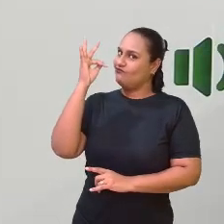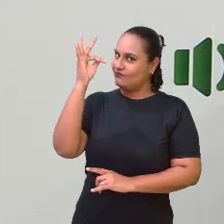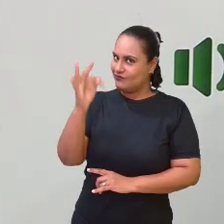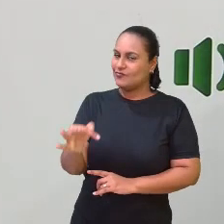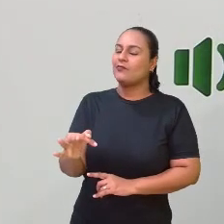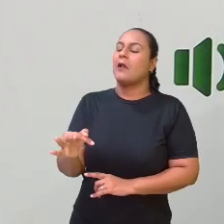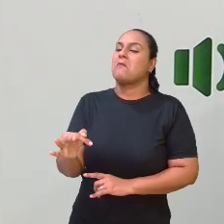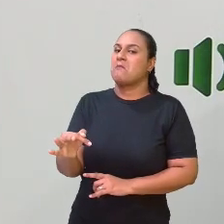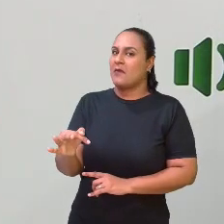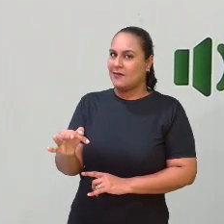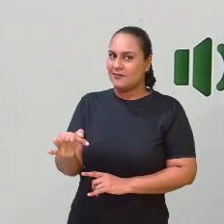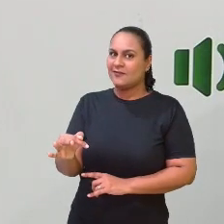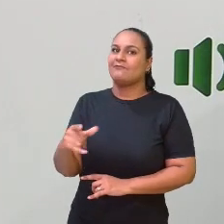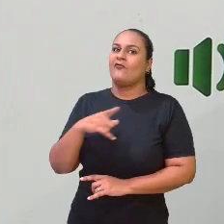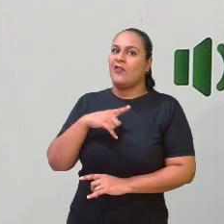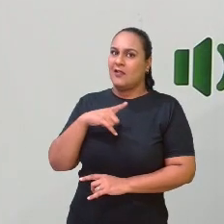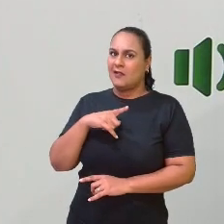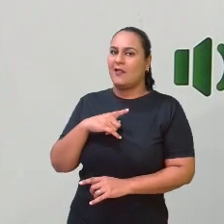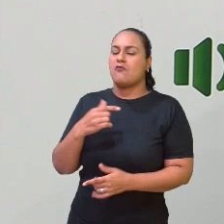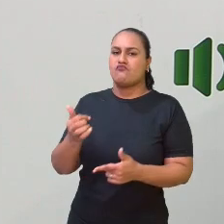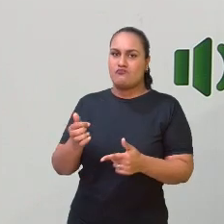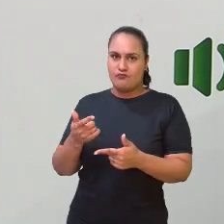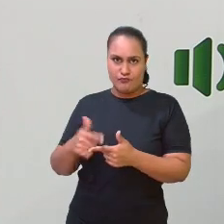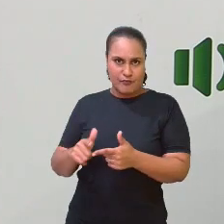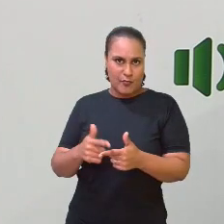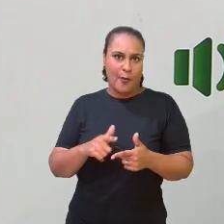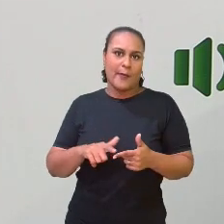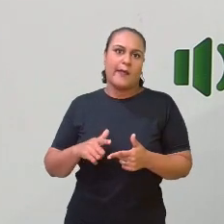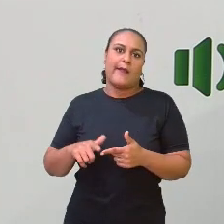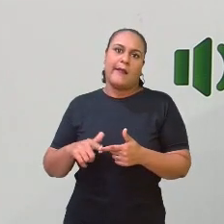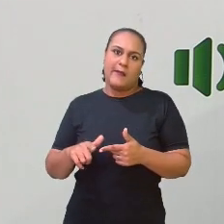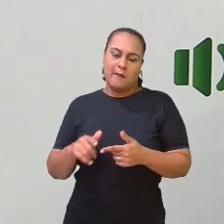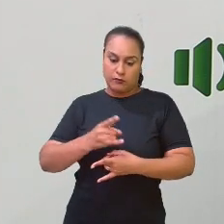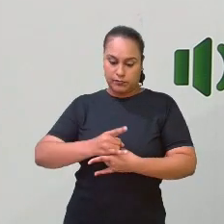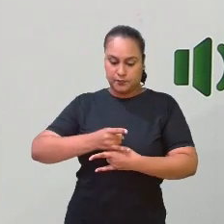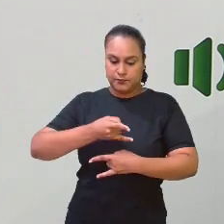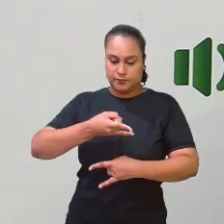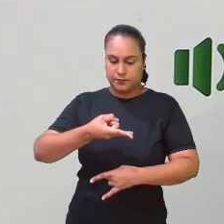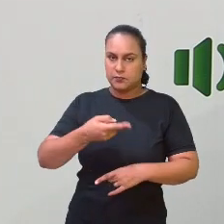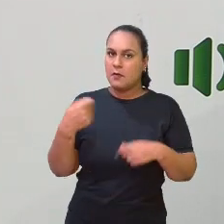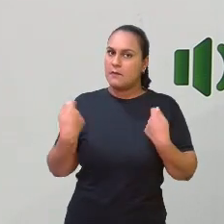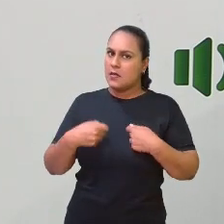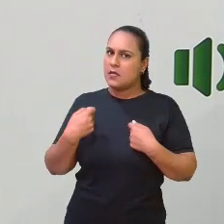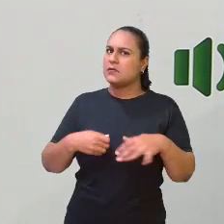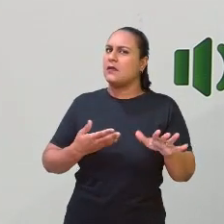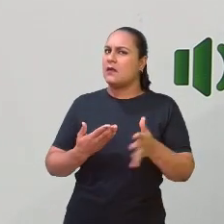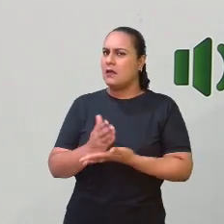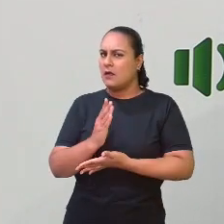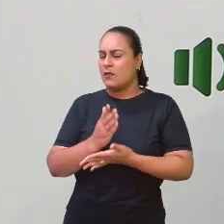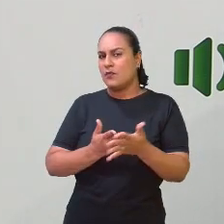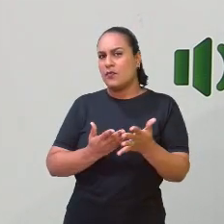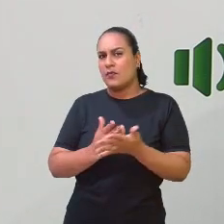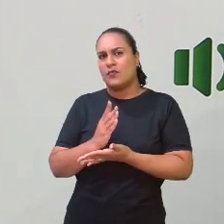vai certamente adquirir algum tipo de doença. Então, a gente precisa ter alguns